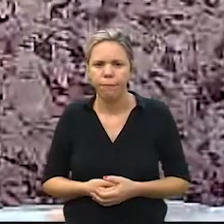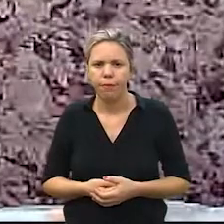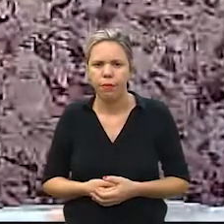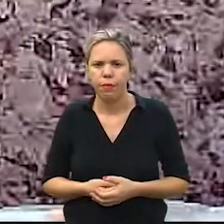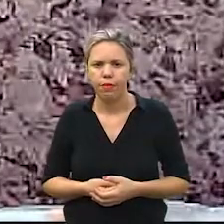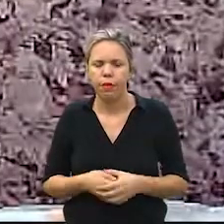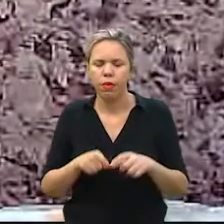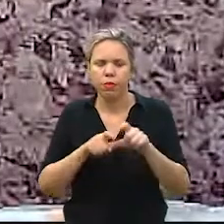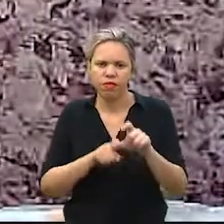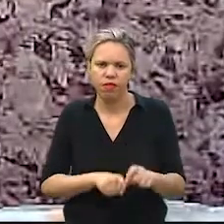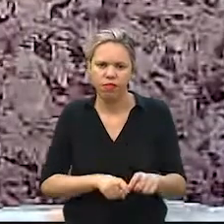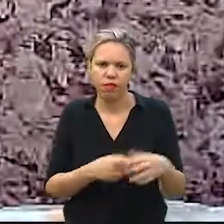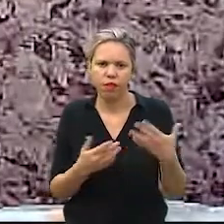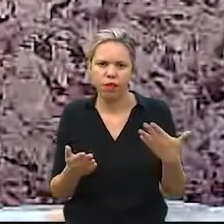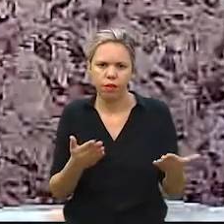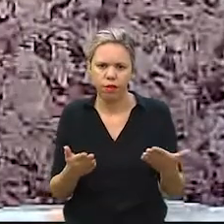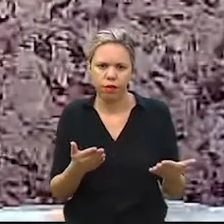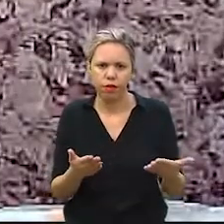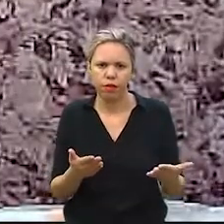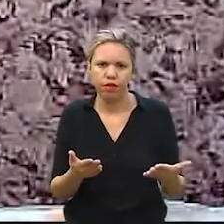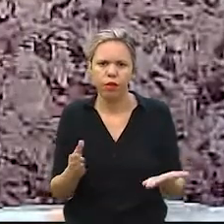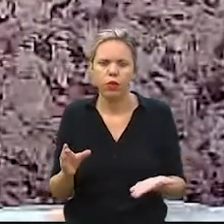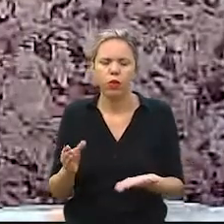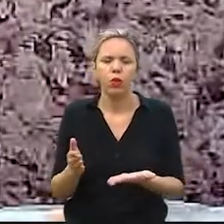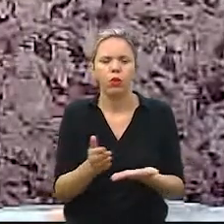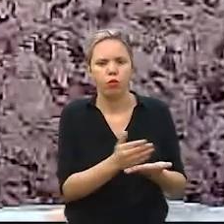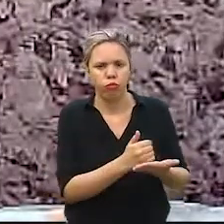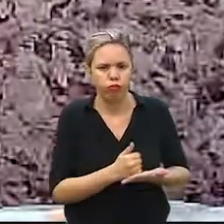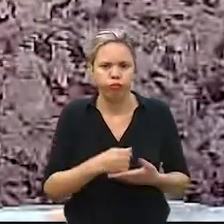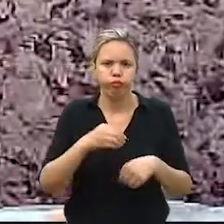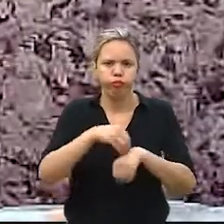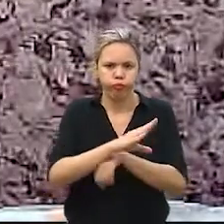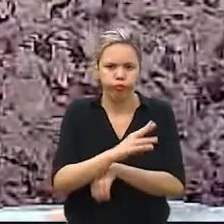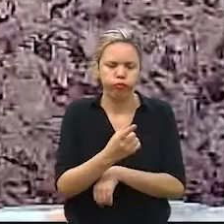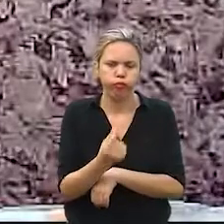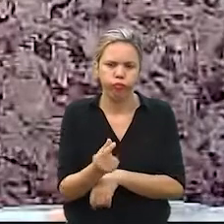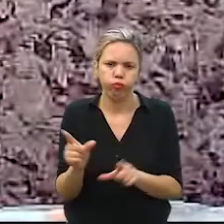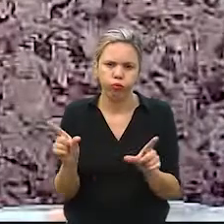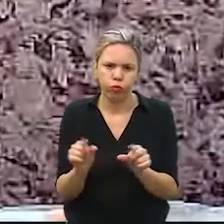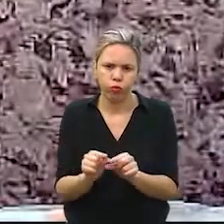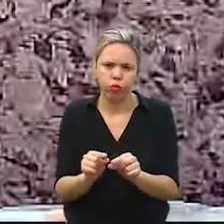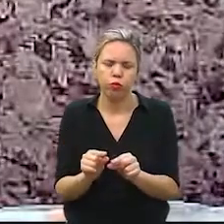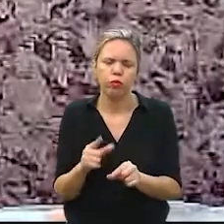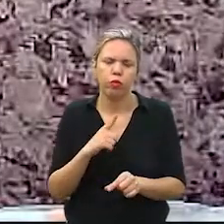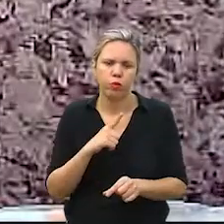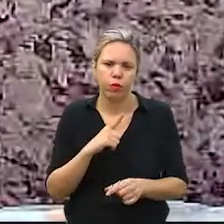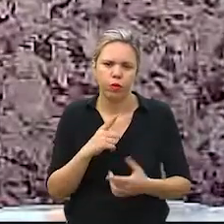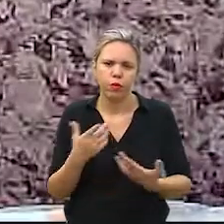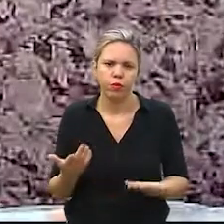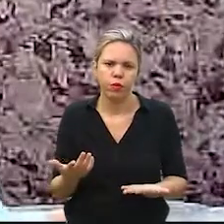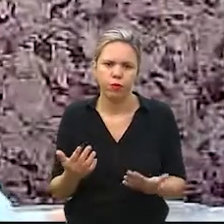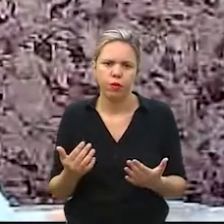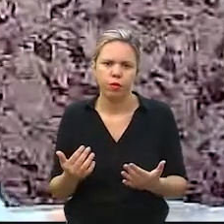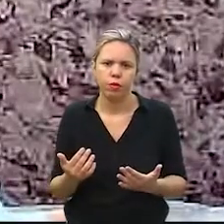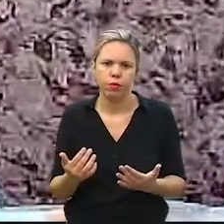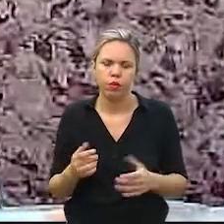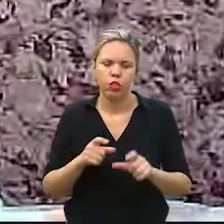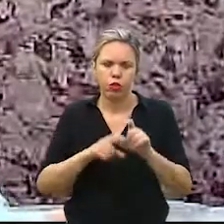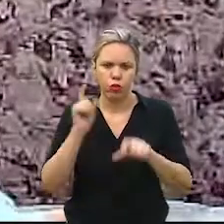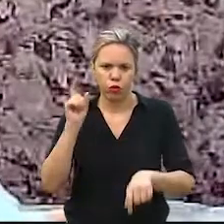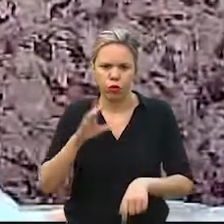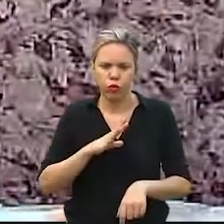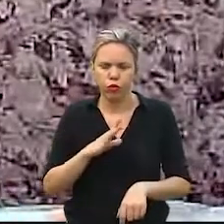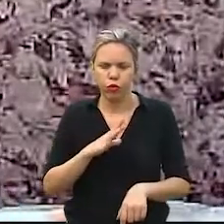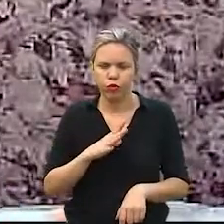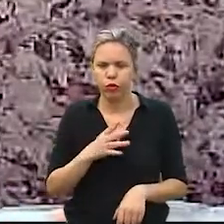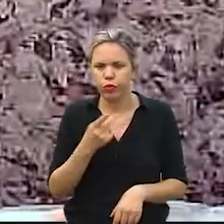a dependência dessas receitas transferidas é bem menor. Nós temos um grau de autonomia que a